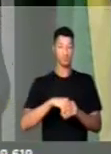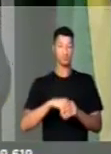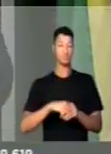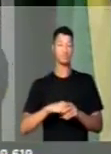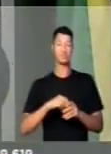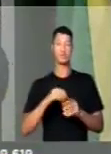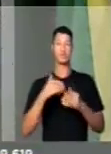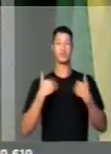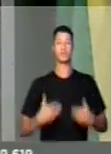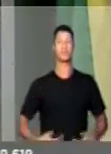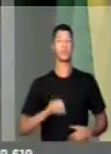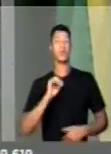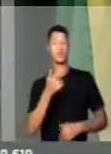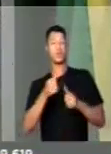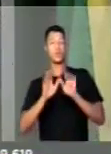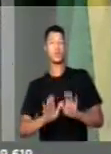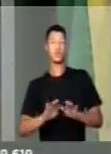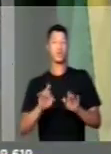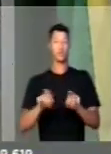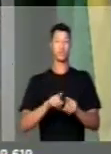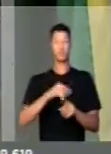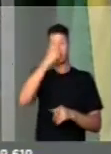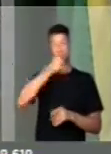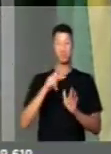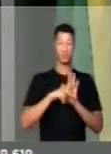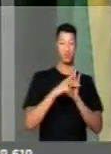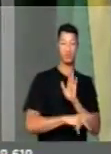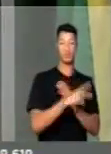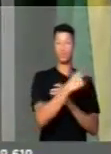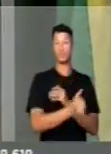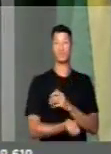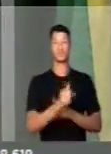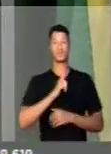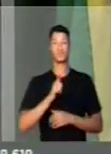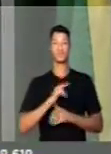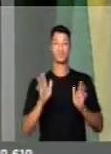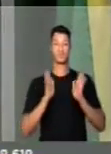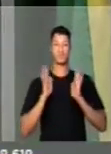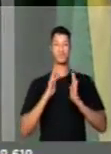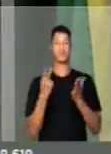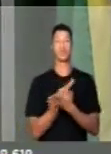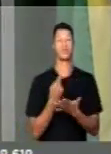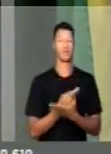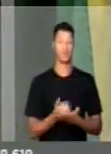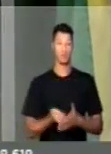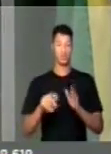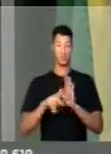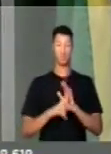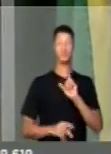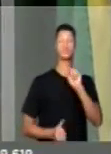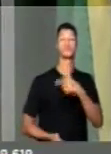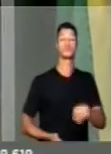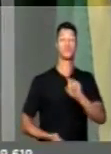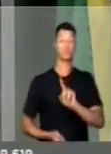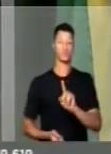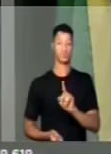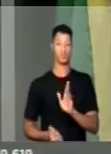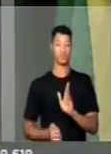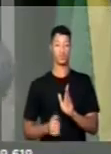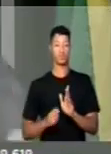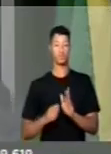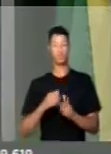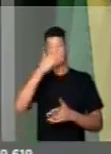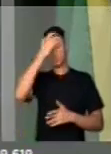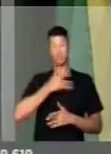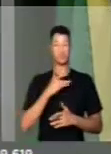se comprometendo, ou que estaria sujeito a ter um enriquecimento ilícito, dado aquela